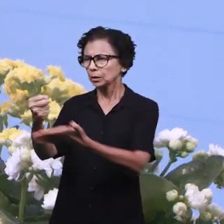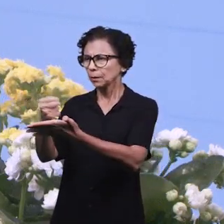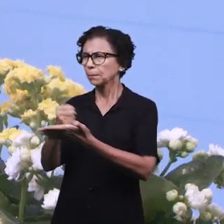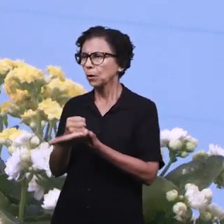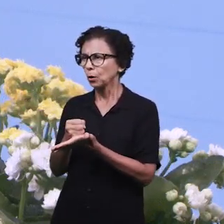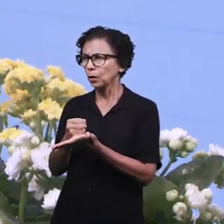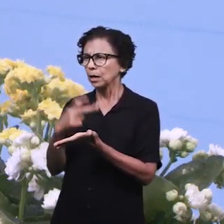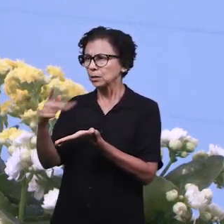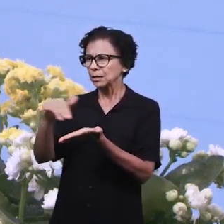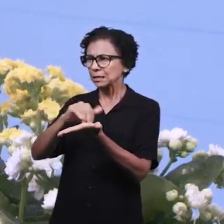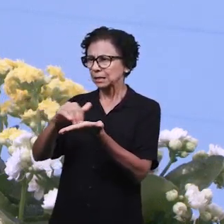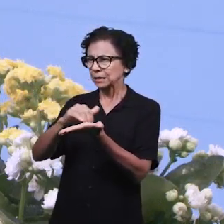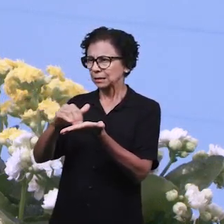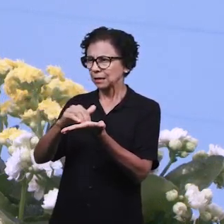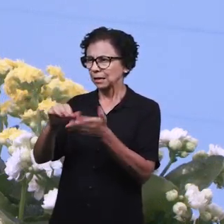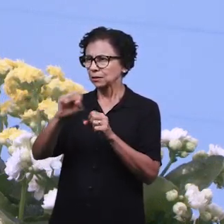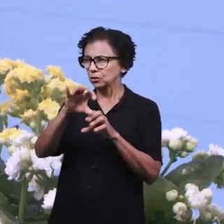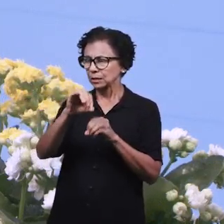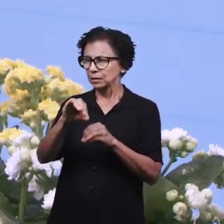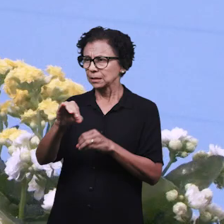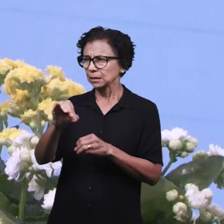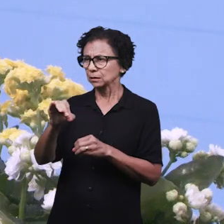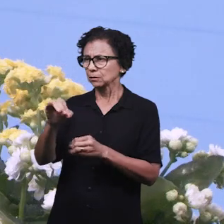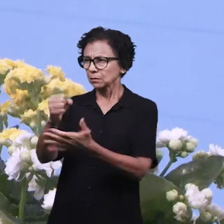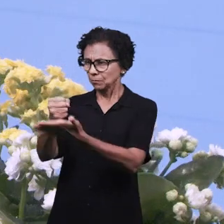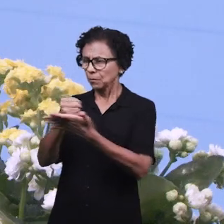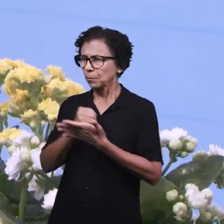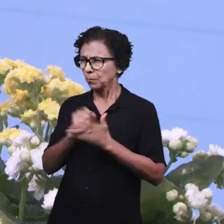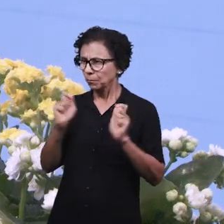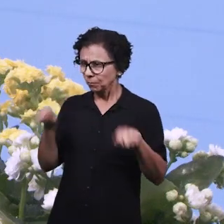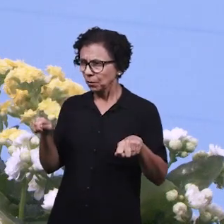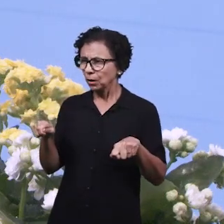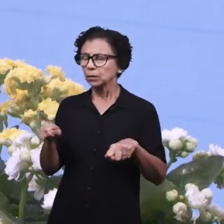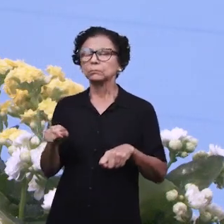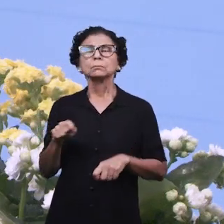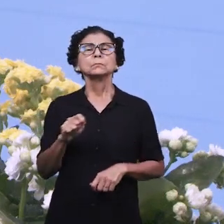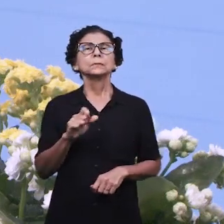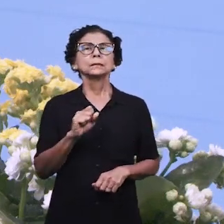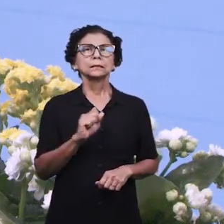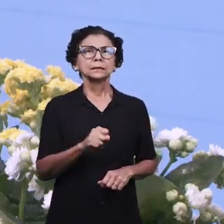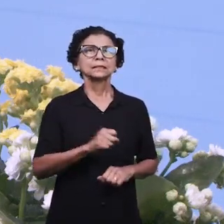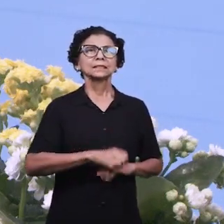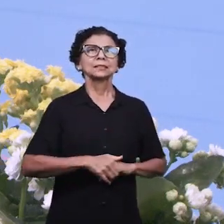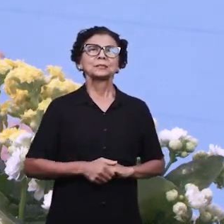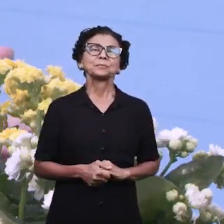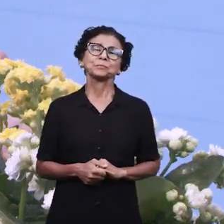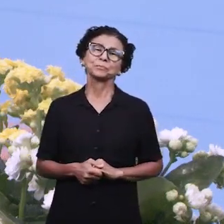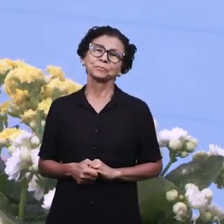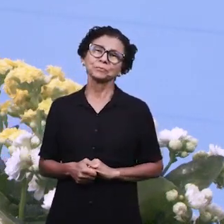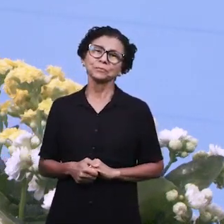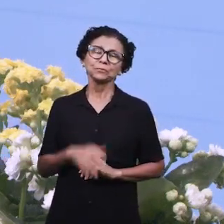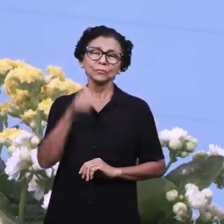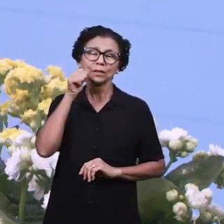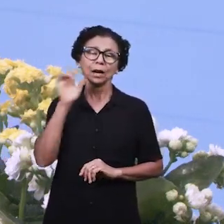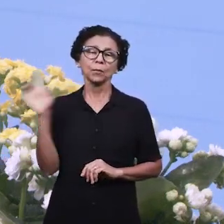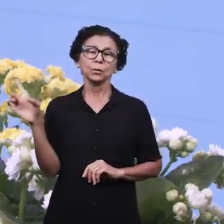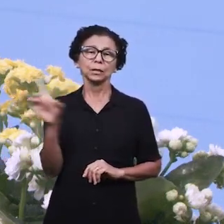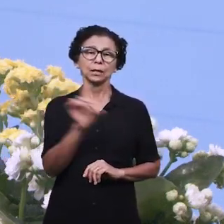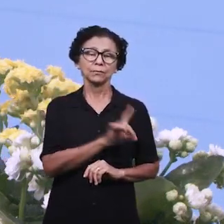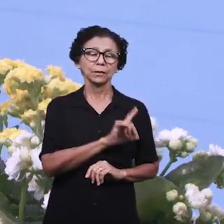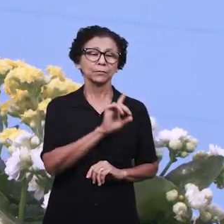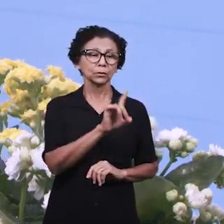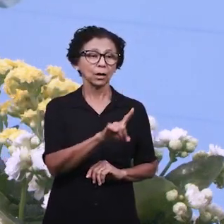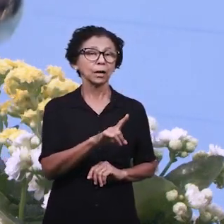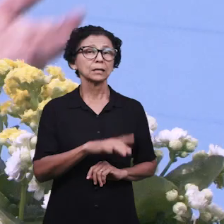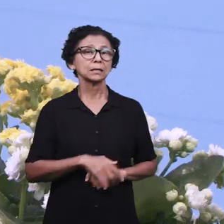Ela veio, e até assustada, achando que uma juíza criminal chamando ela lá, mas aí eu falei, não, eu quero ajudar, porque se